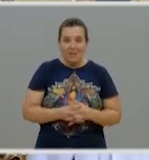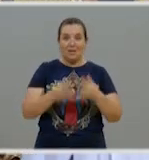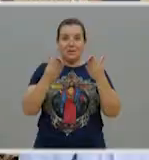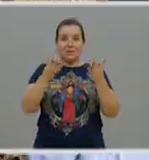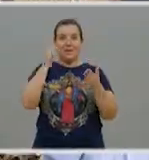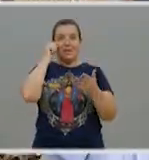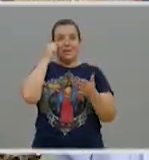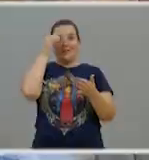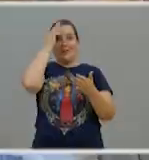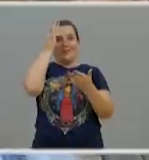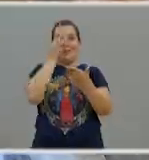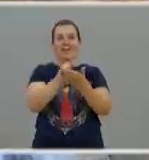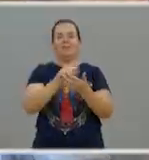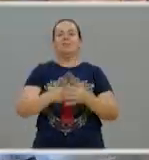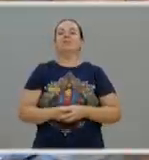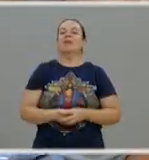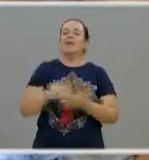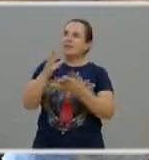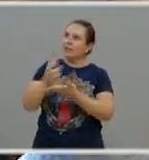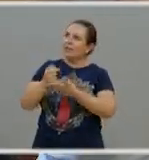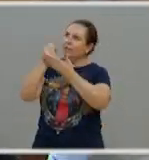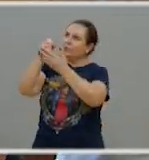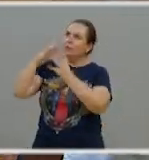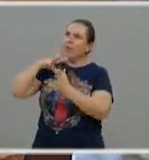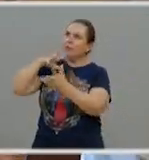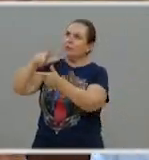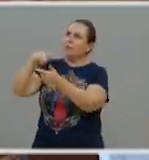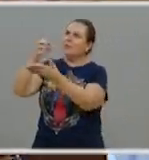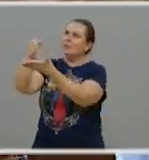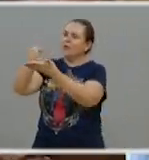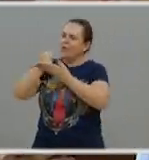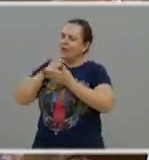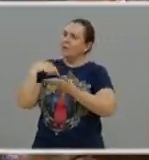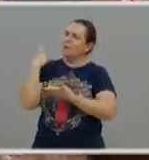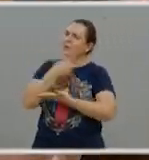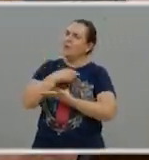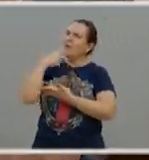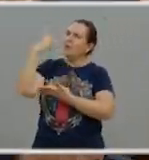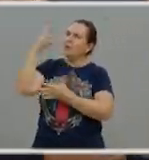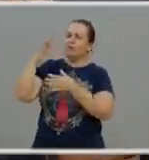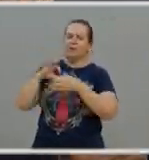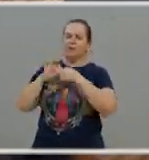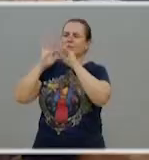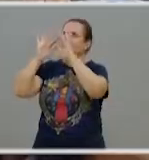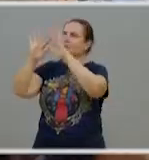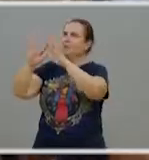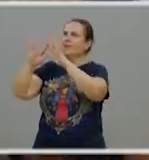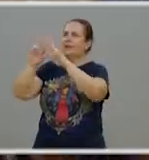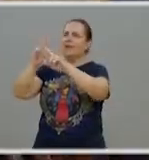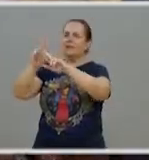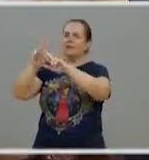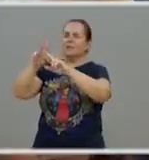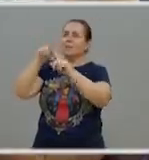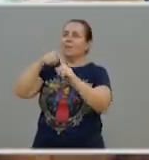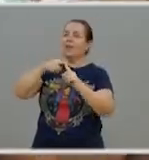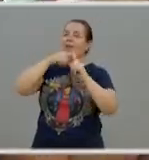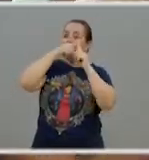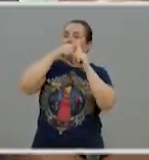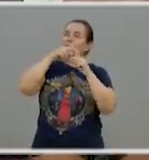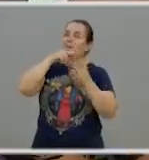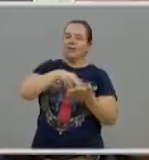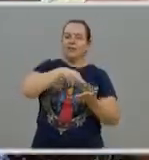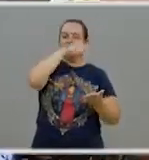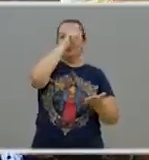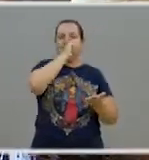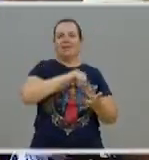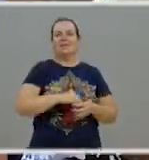Eis o mistério da fé. Salvador do mundo, salvai-nos. Vós que nos libertastes pela cruz